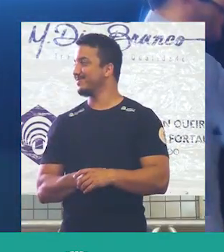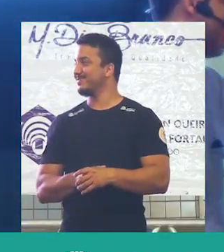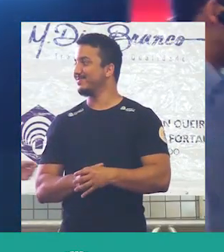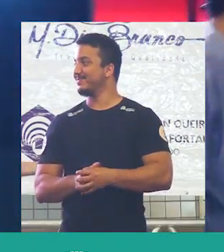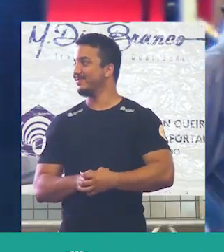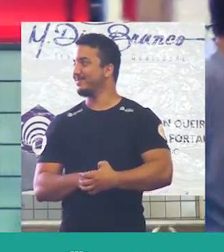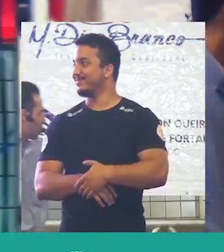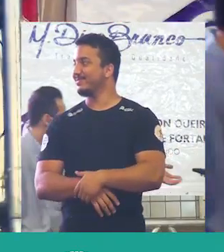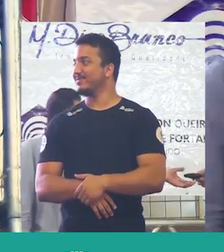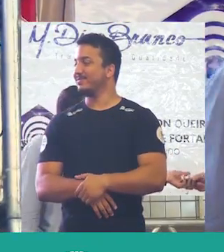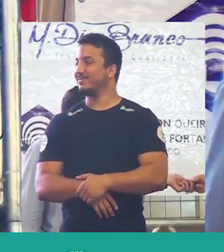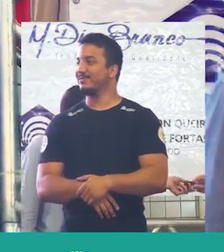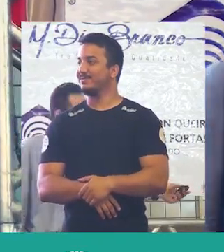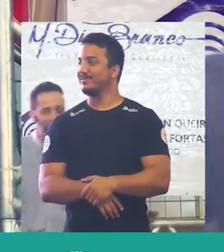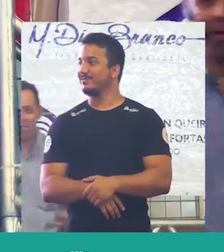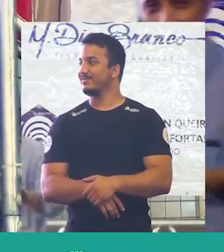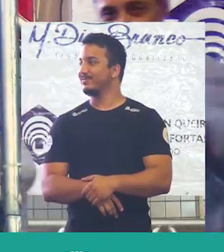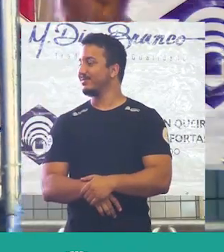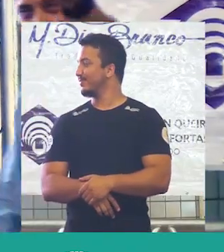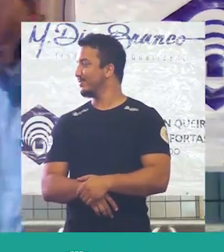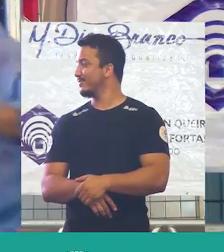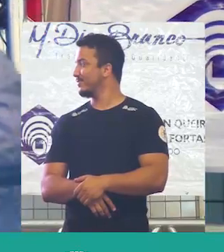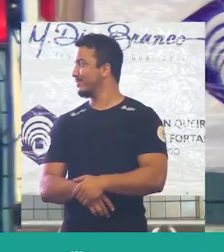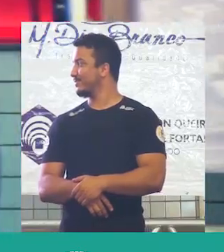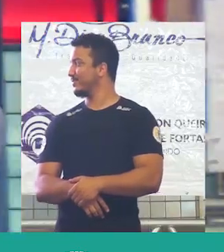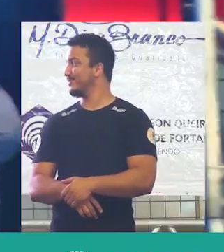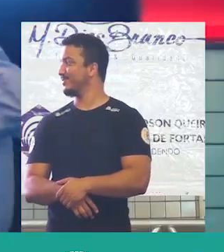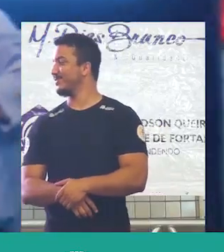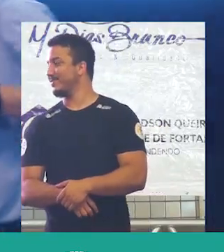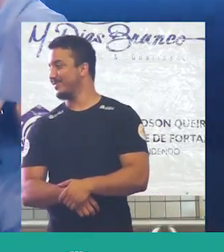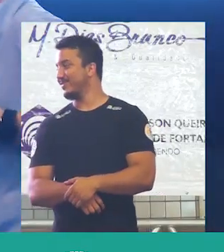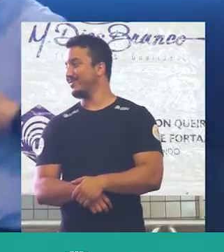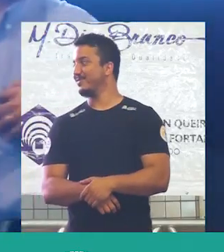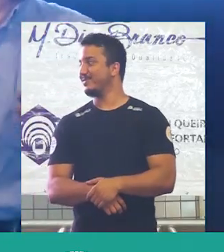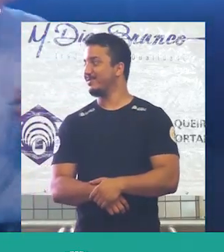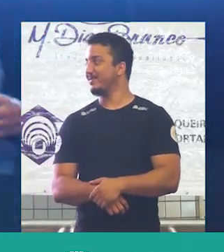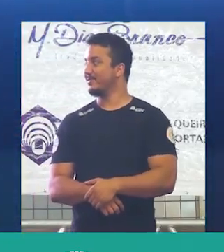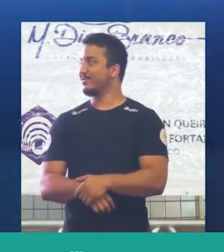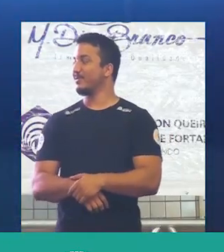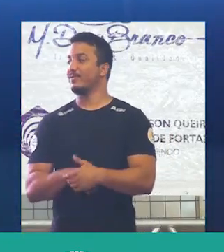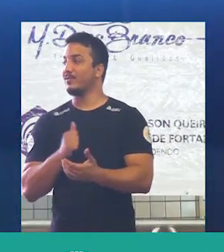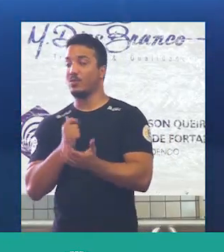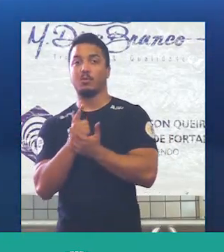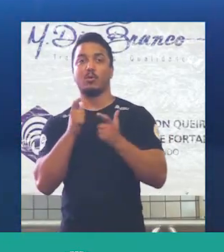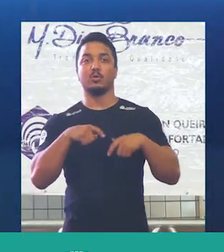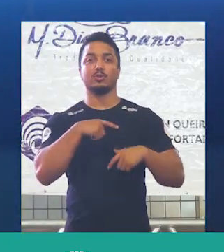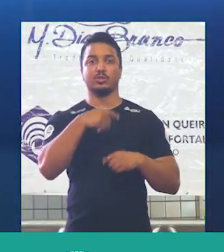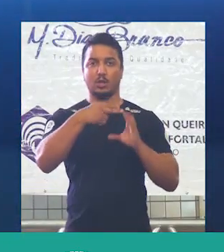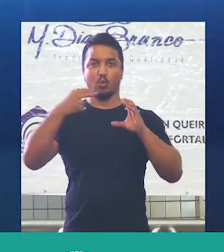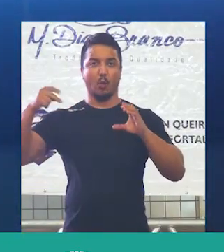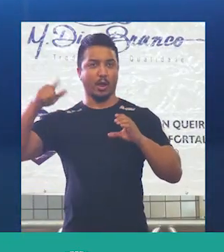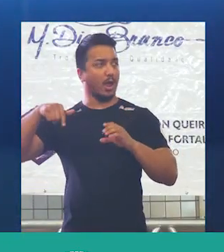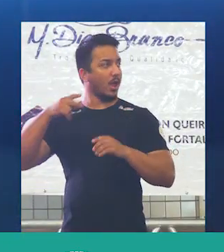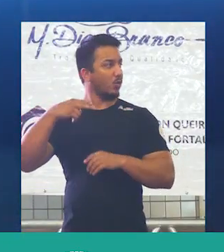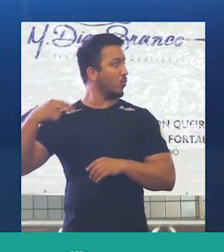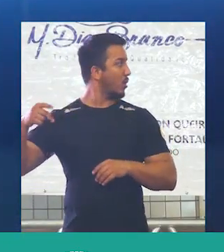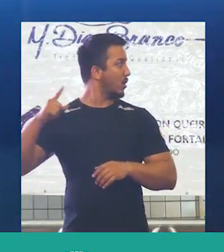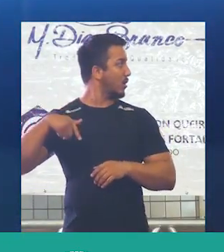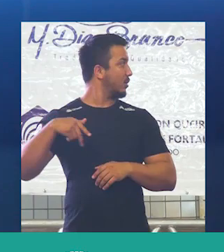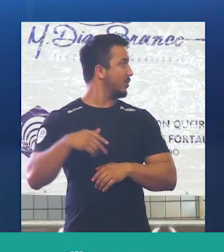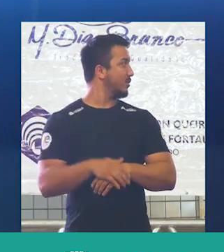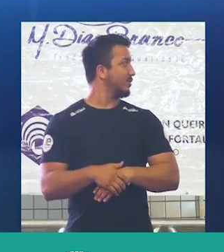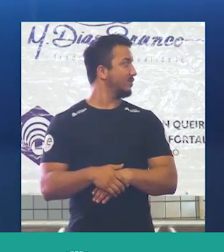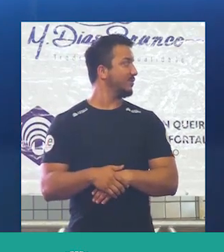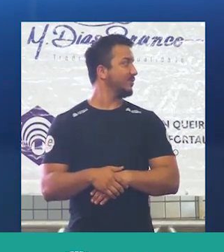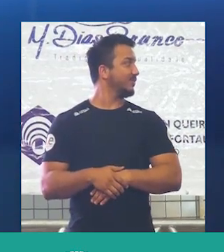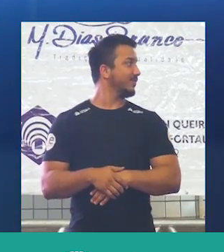Valeu. Isso aqui é de primeira, rapaz. Vocês estão pensando, né? Isso aqui foi comprado aonde, hein? Na Noruega, foi? Olha